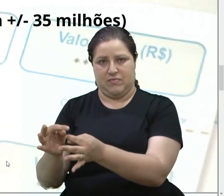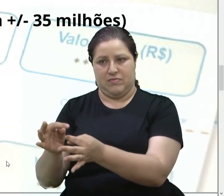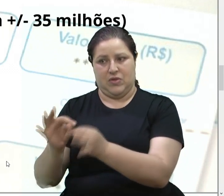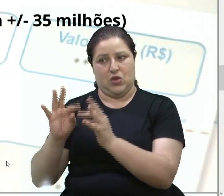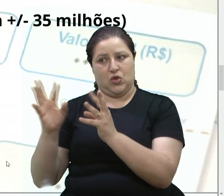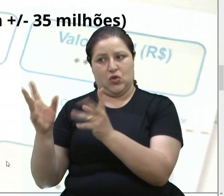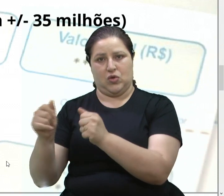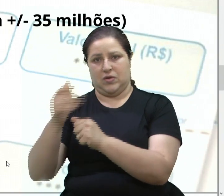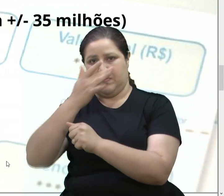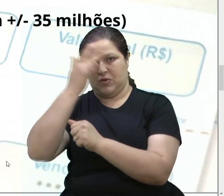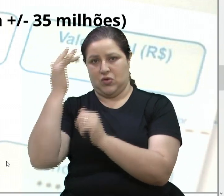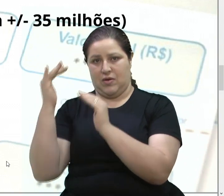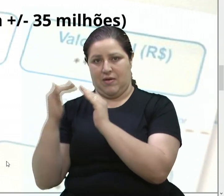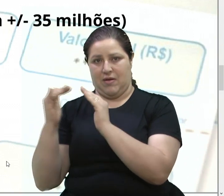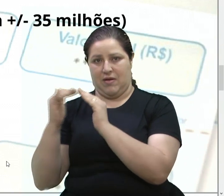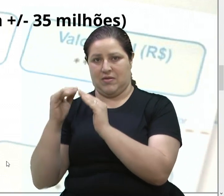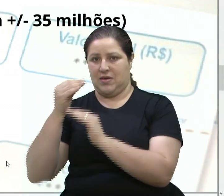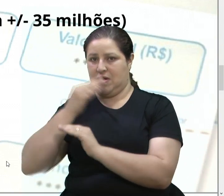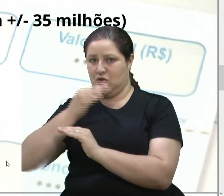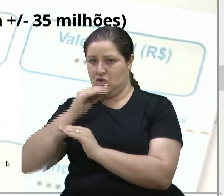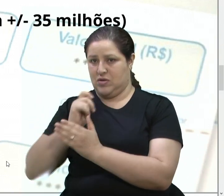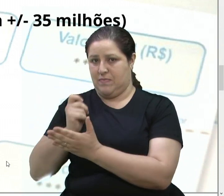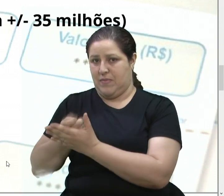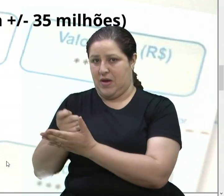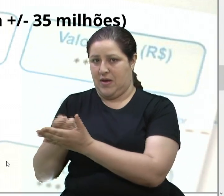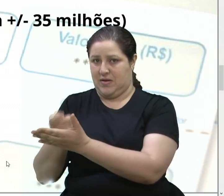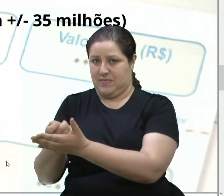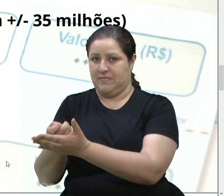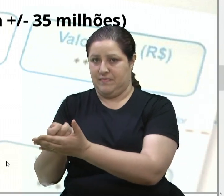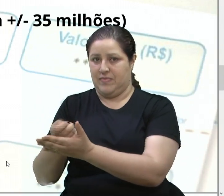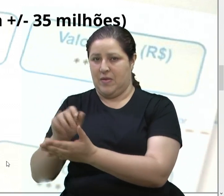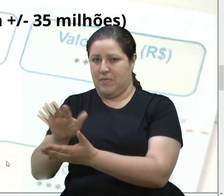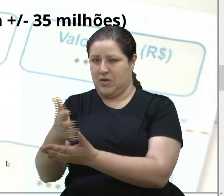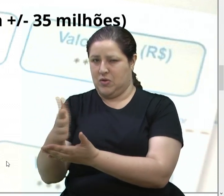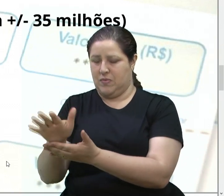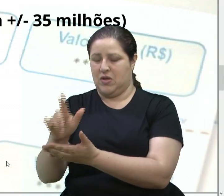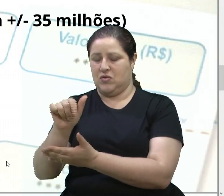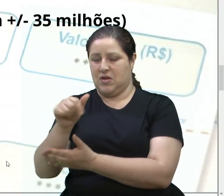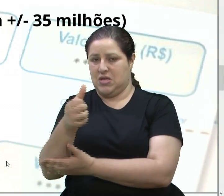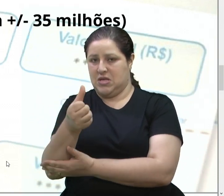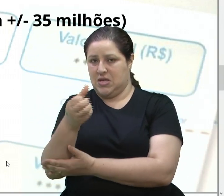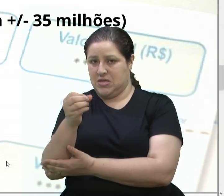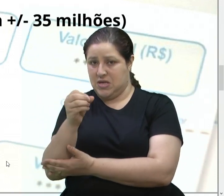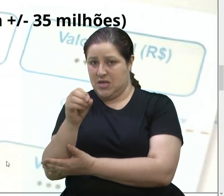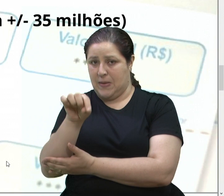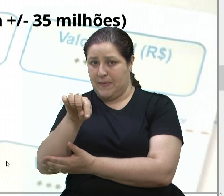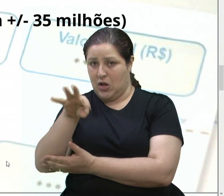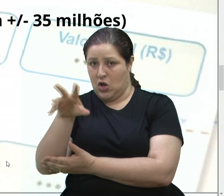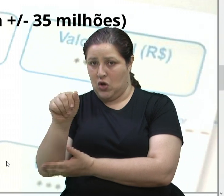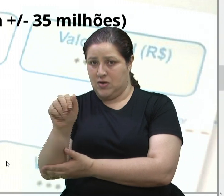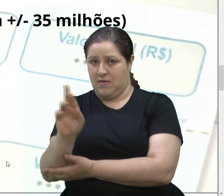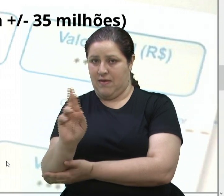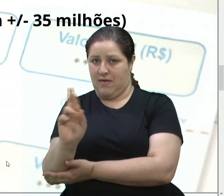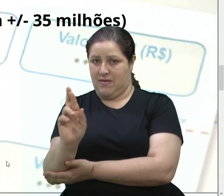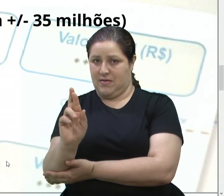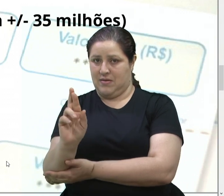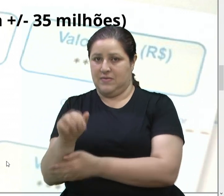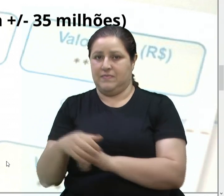munícipes de Caxias do Sul, dá mais ou menos 60 milhões de reais. Se nós considerarmos